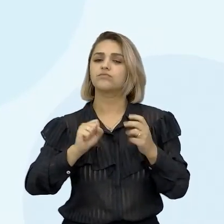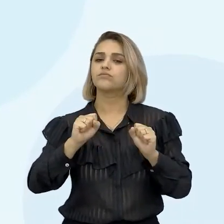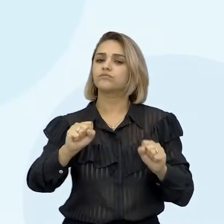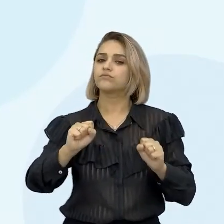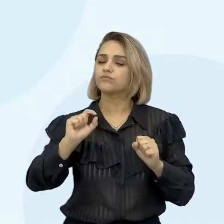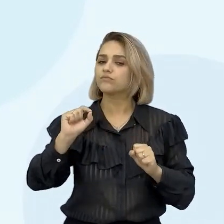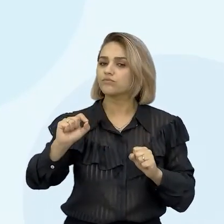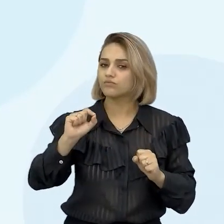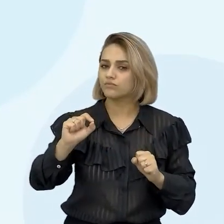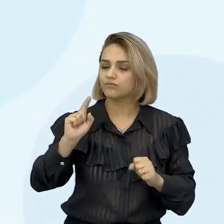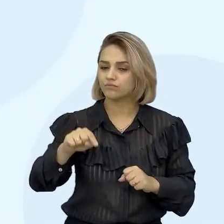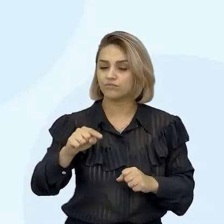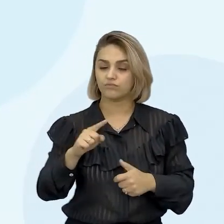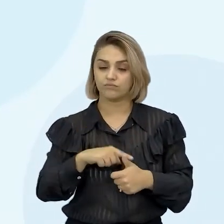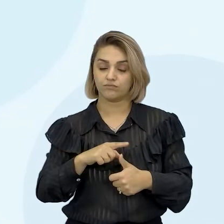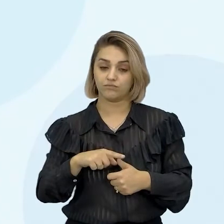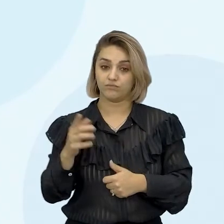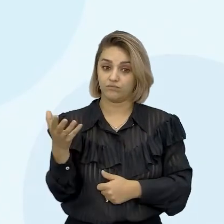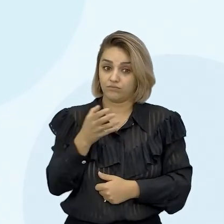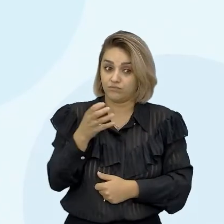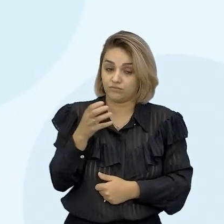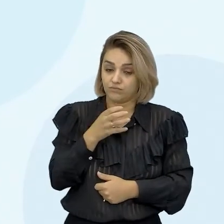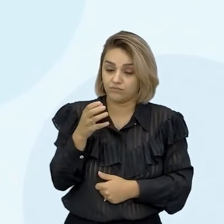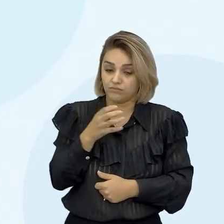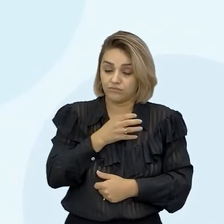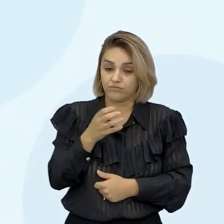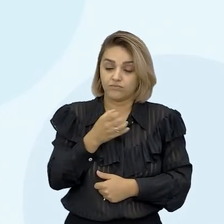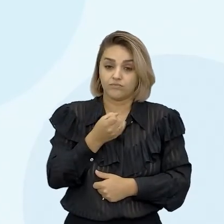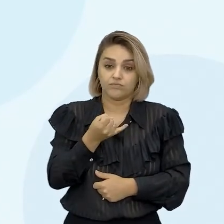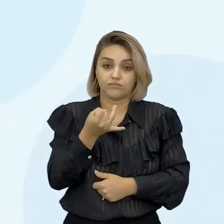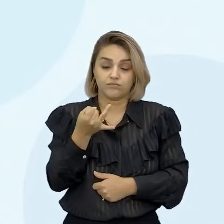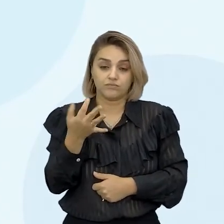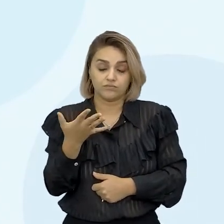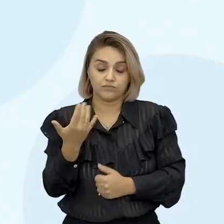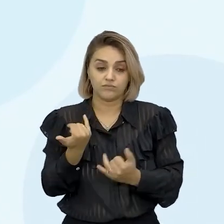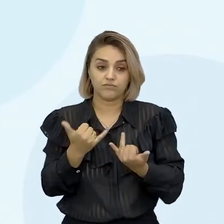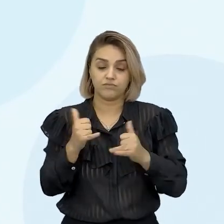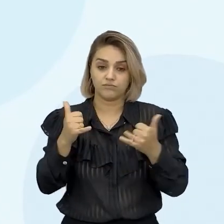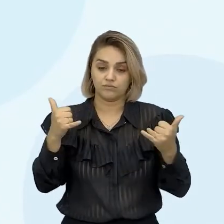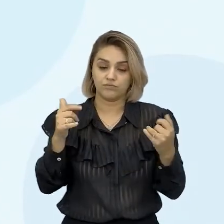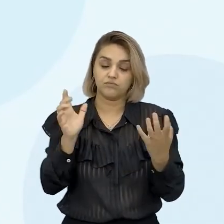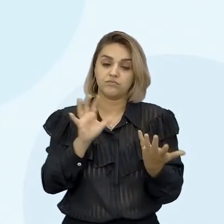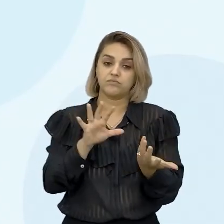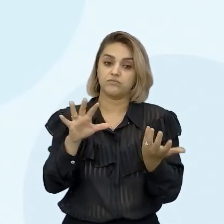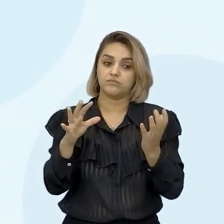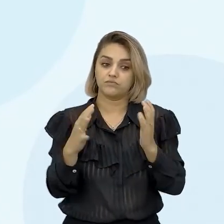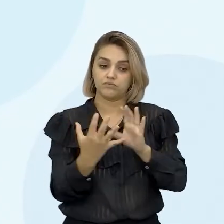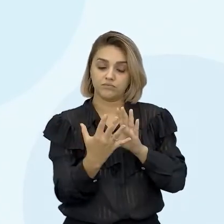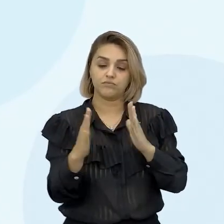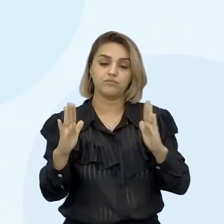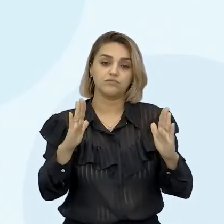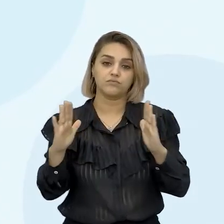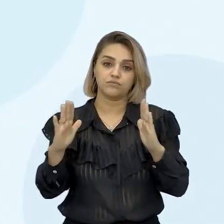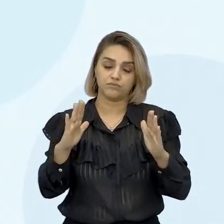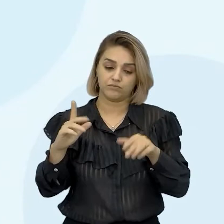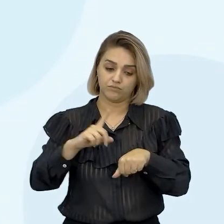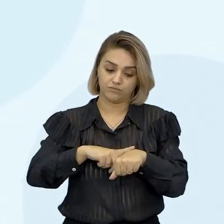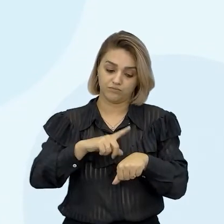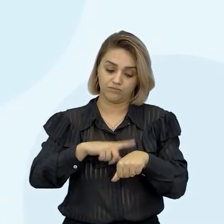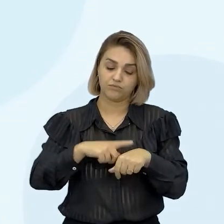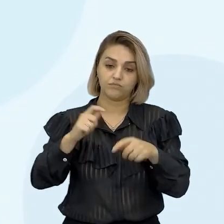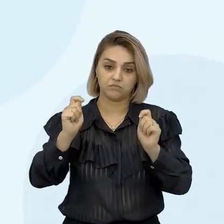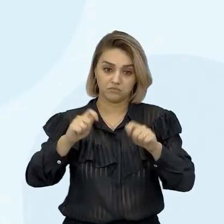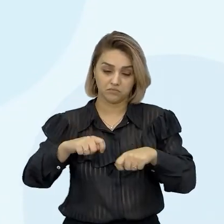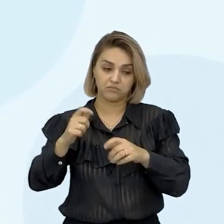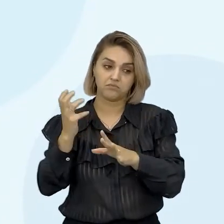a rapidez com que uma quantidade de energia elétrica é transformada durante o intervalo de tempo e pode